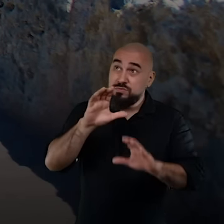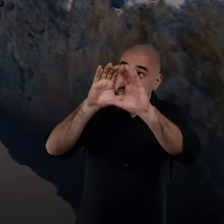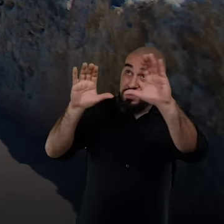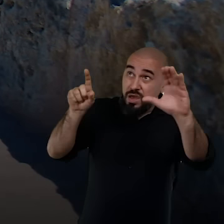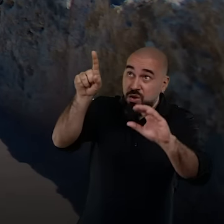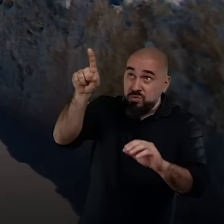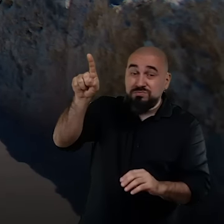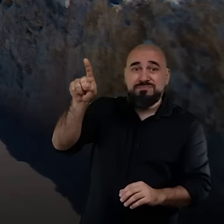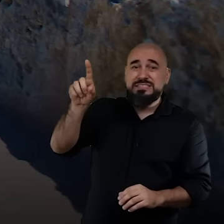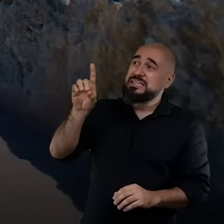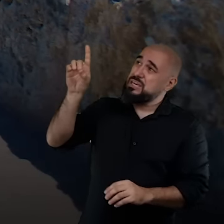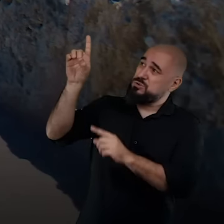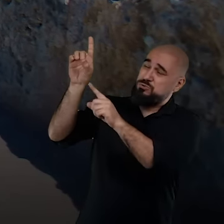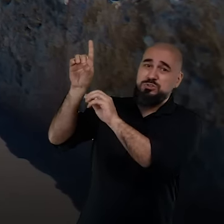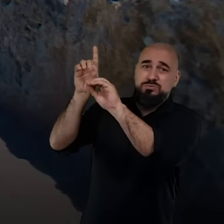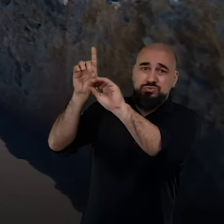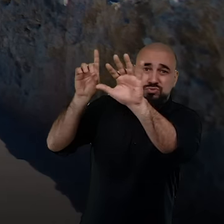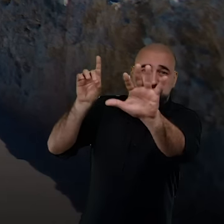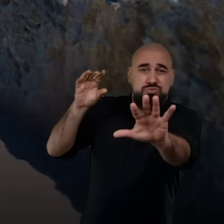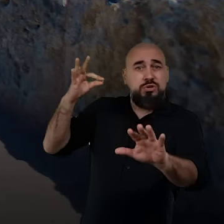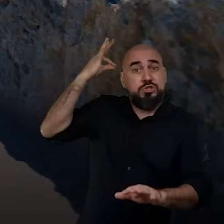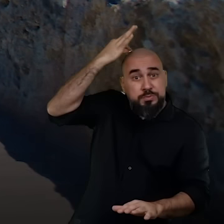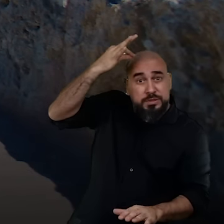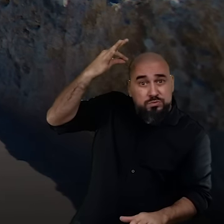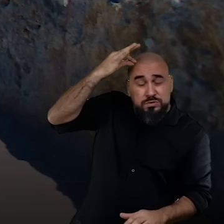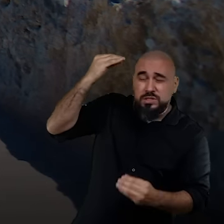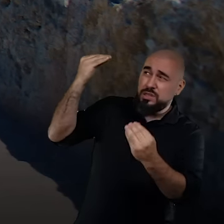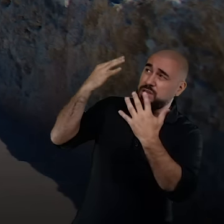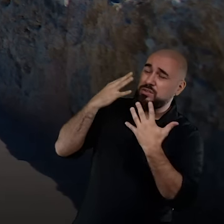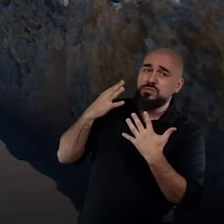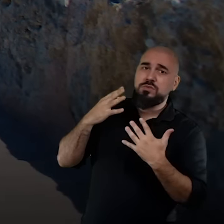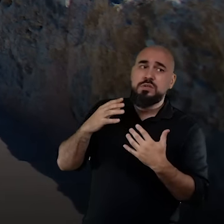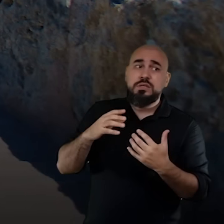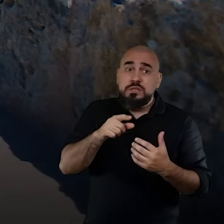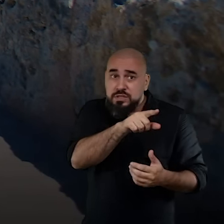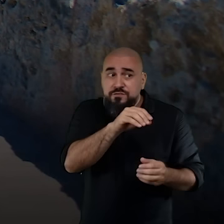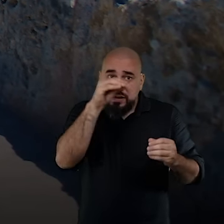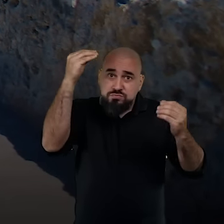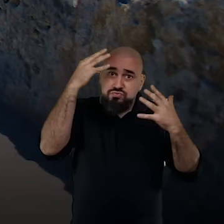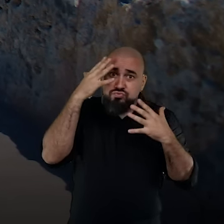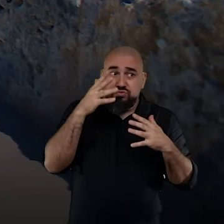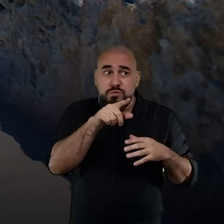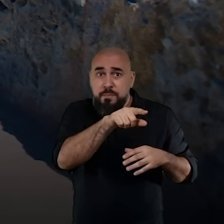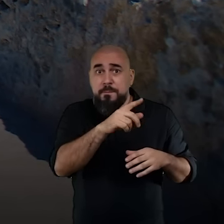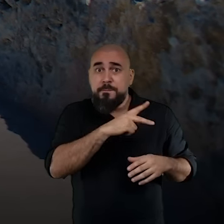a você e a mim o Espírito Santo, que batizou poderosamente o apóstolo Paulo,